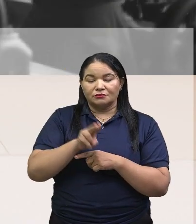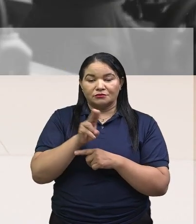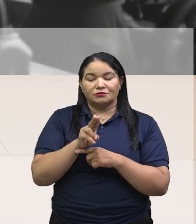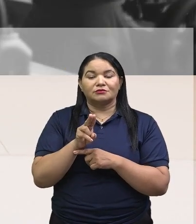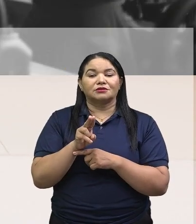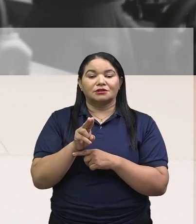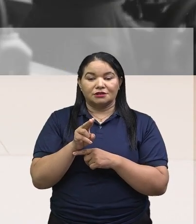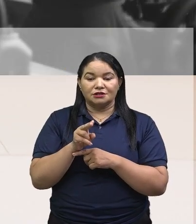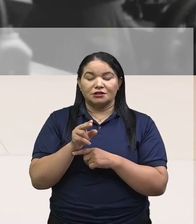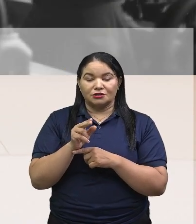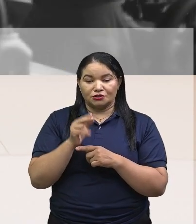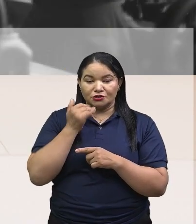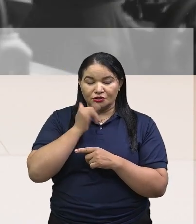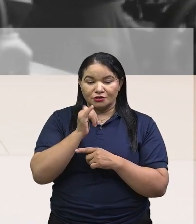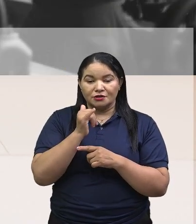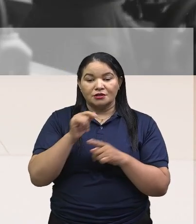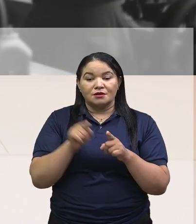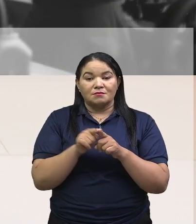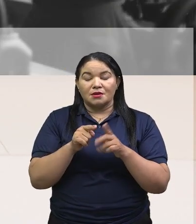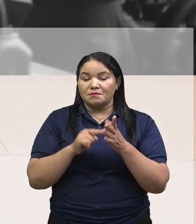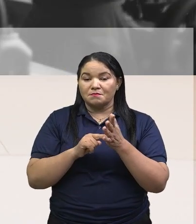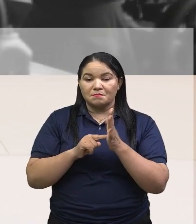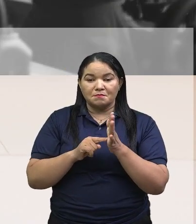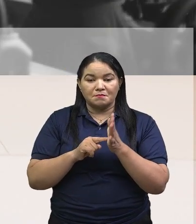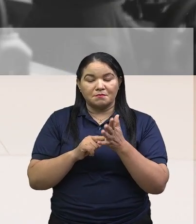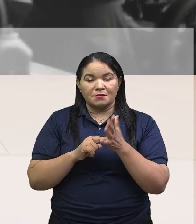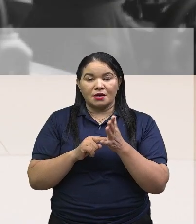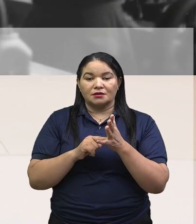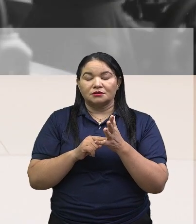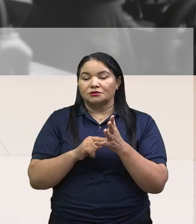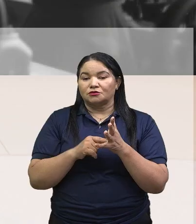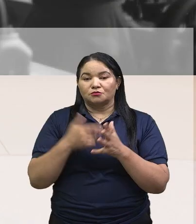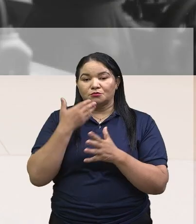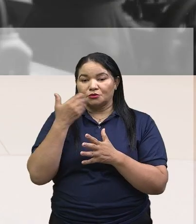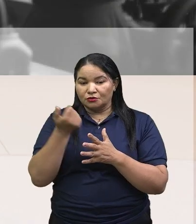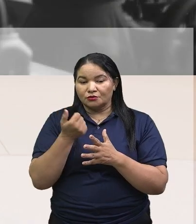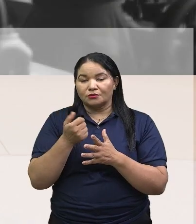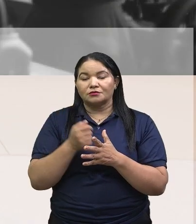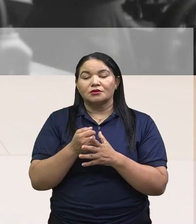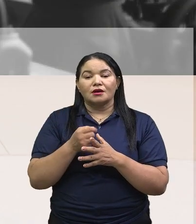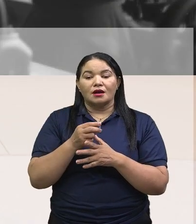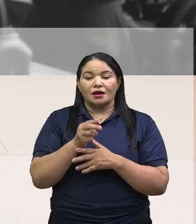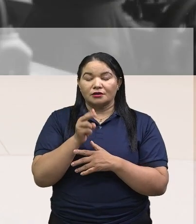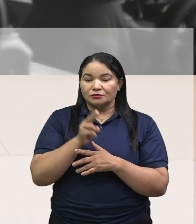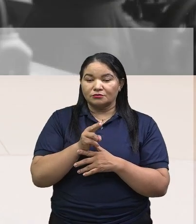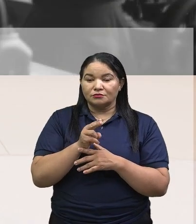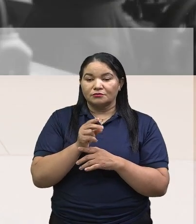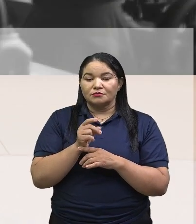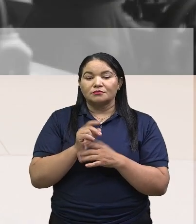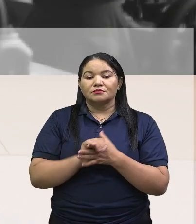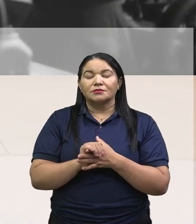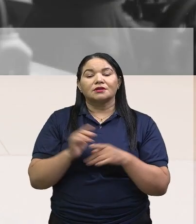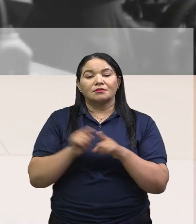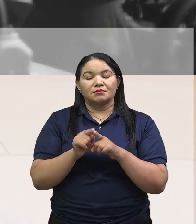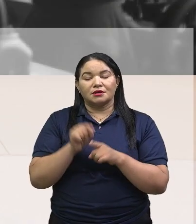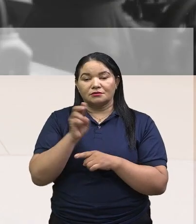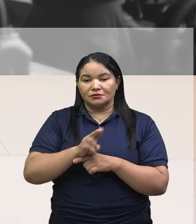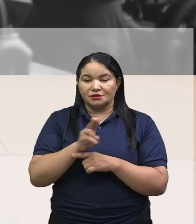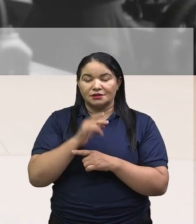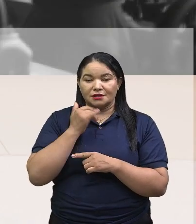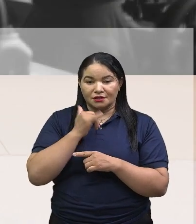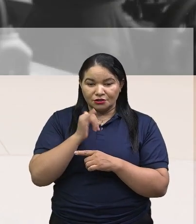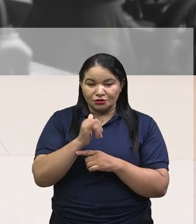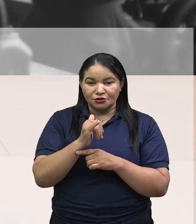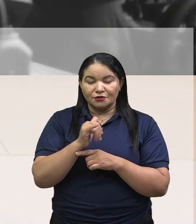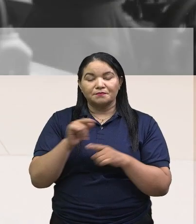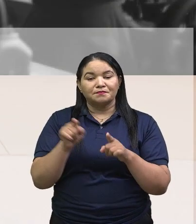maquinário muito mais sofisticados e também movidos já à energia elétrica, assim